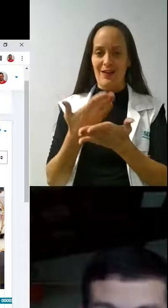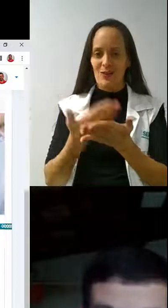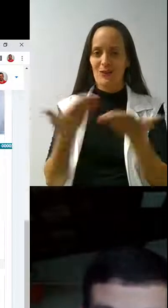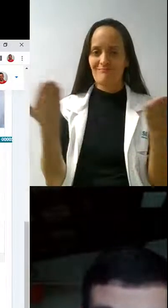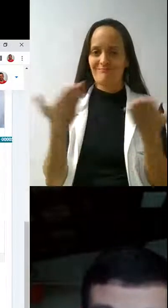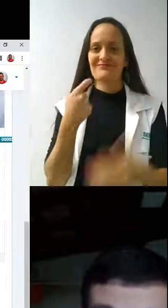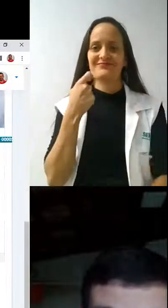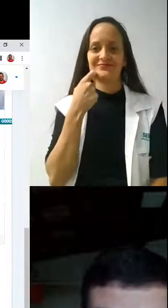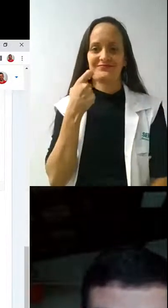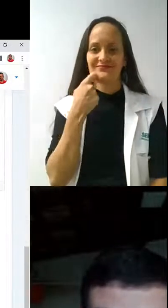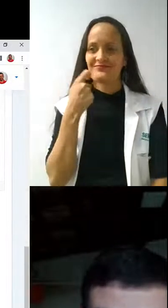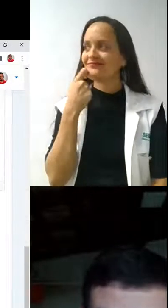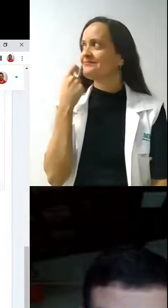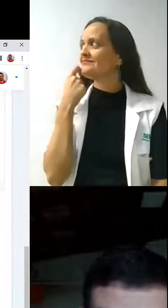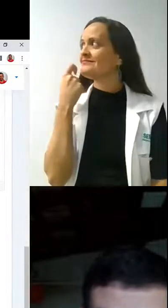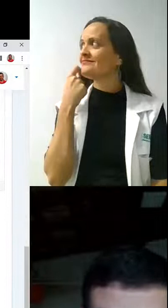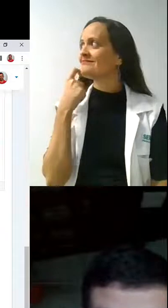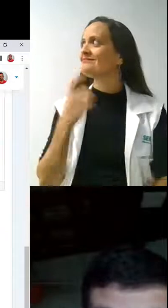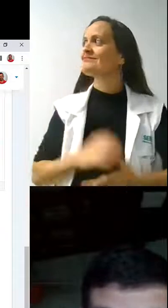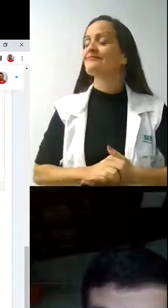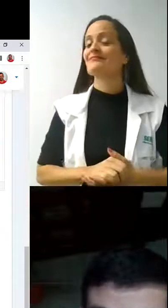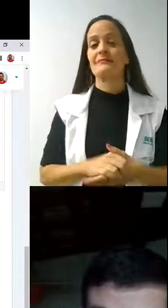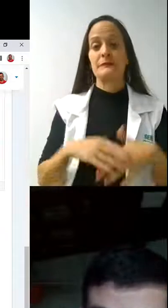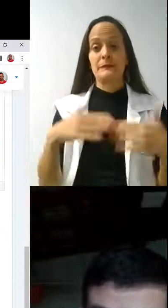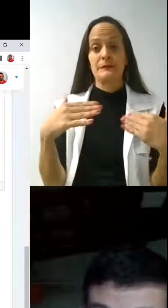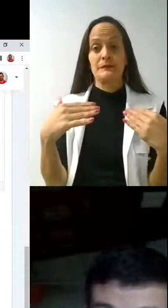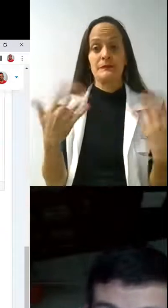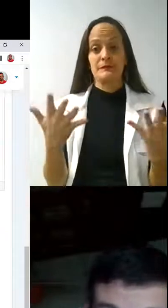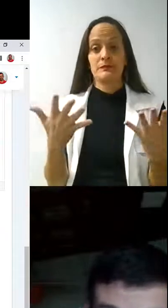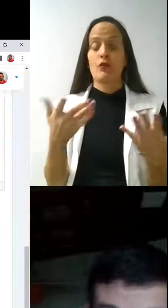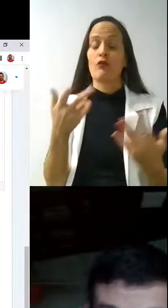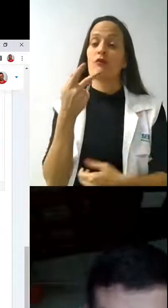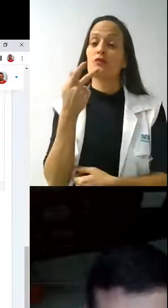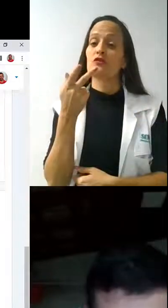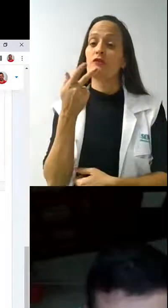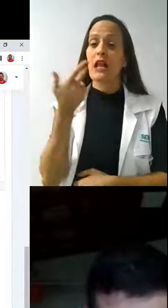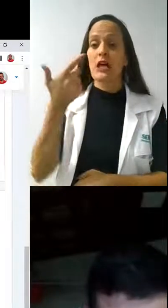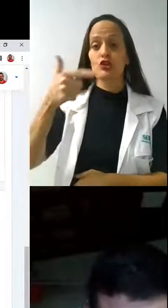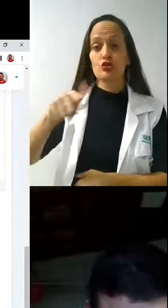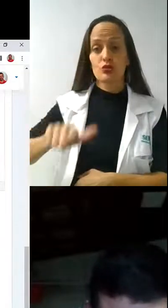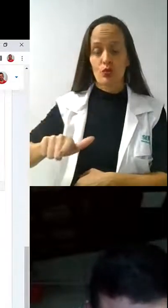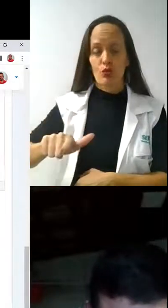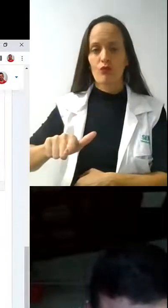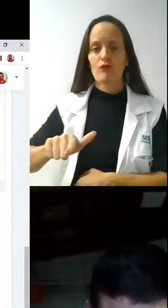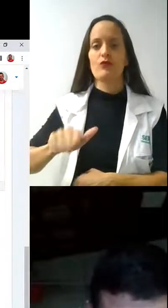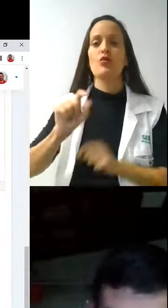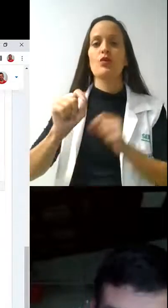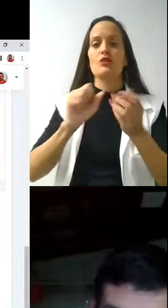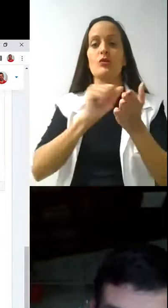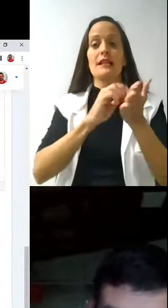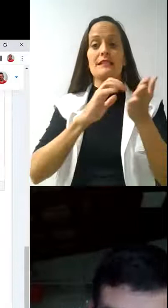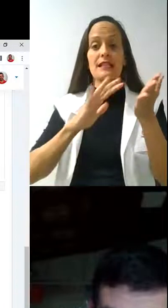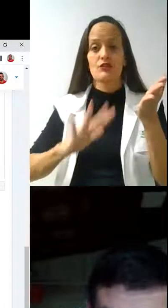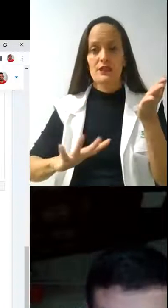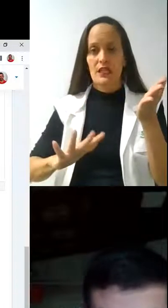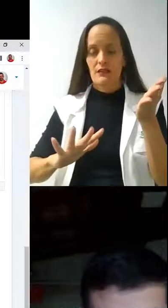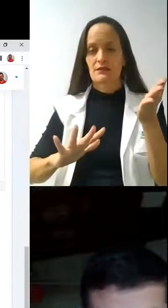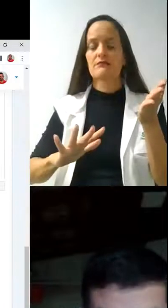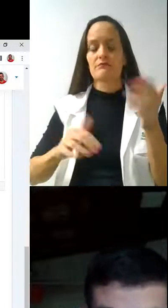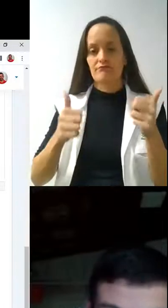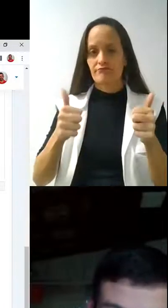Vou situar vocês aqui, pessoal, com relação às nossas unidades, né, as que vocês já finalizaram e as que estão em andamento,